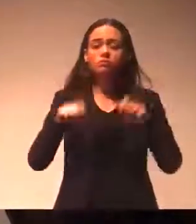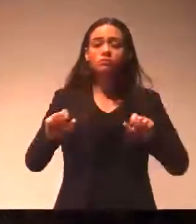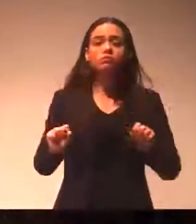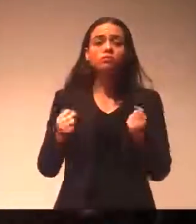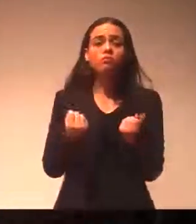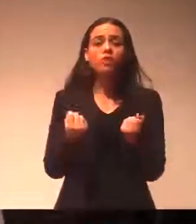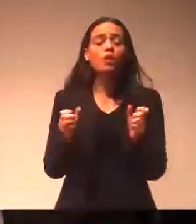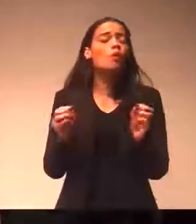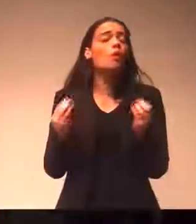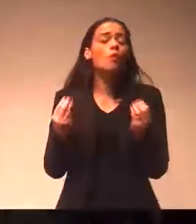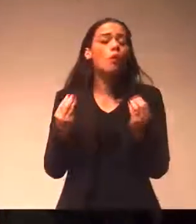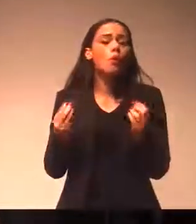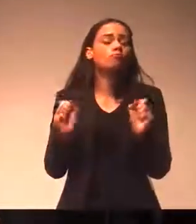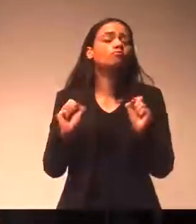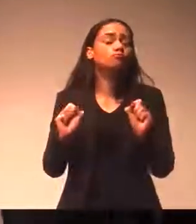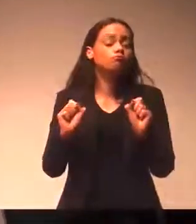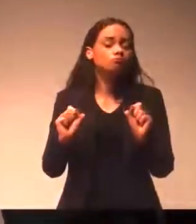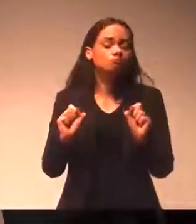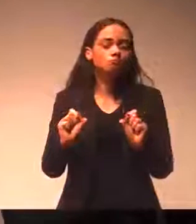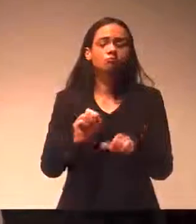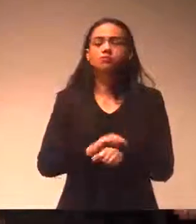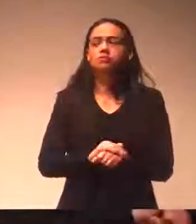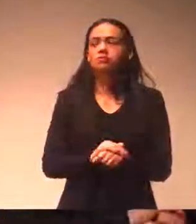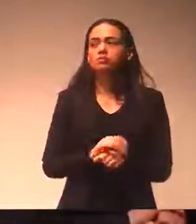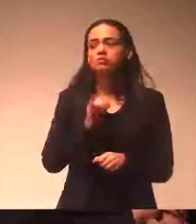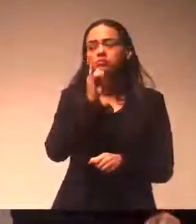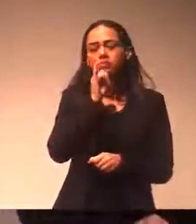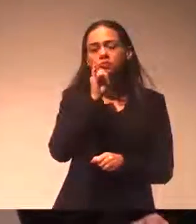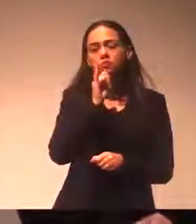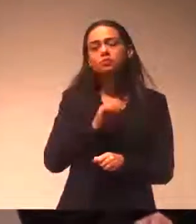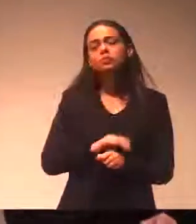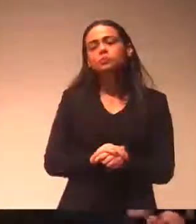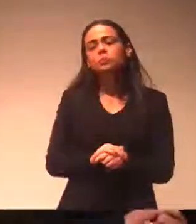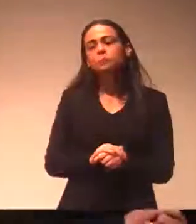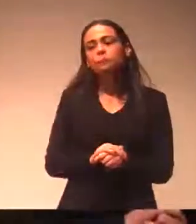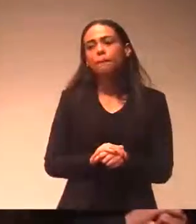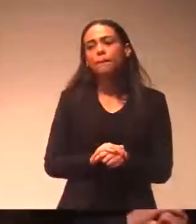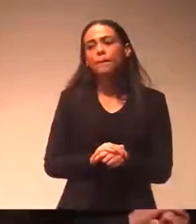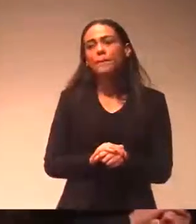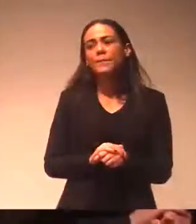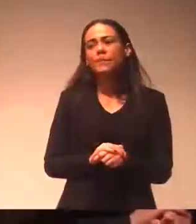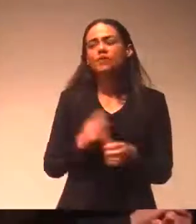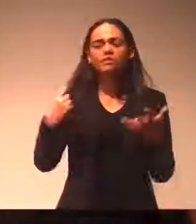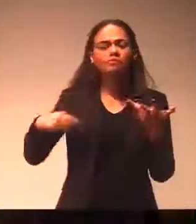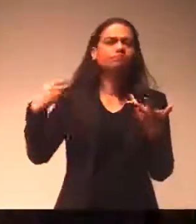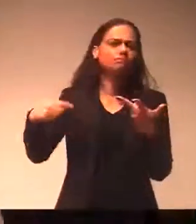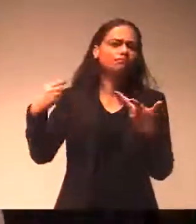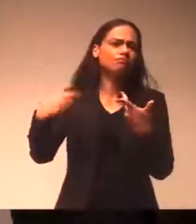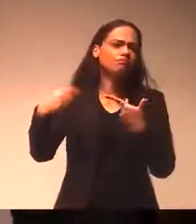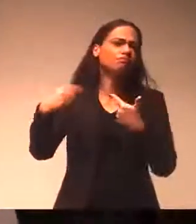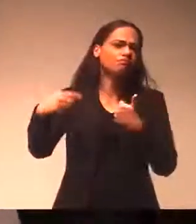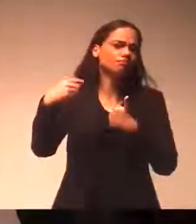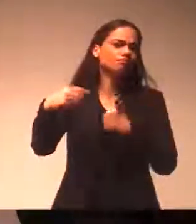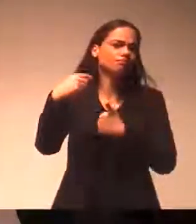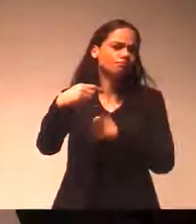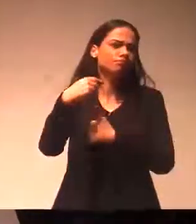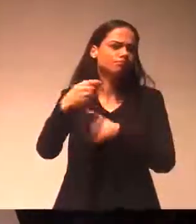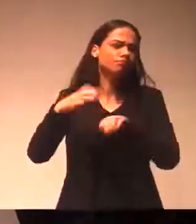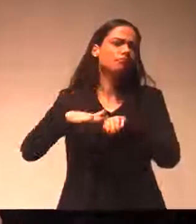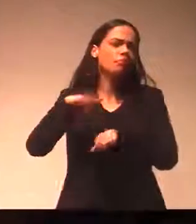Como? Flexibilizando as possibilidades. Vereadora Flávia, vereador Paulinho, Edu,